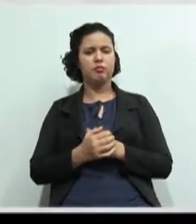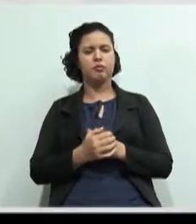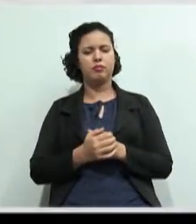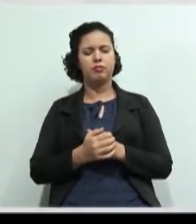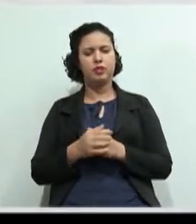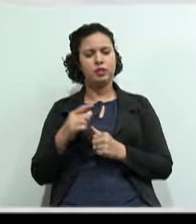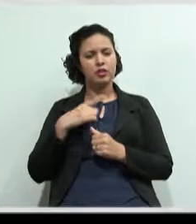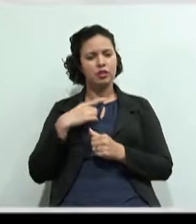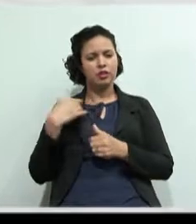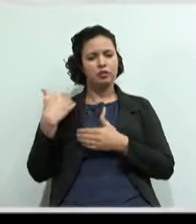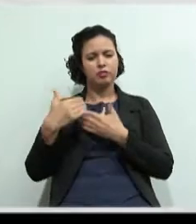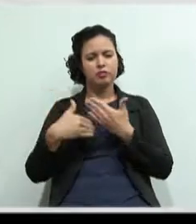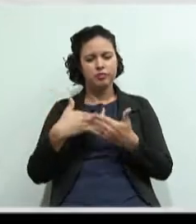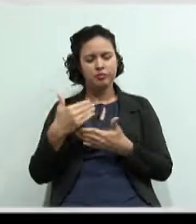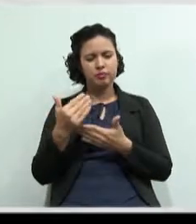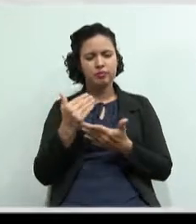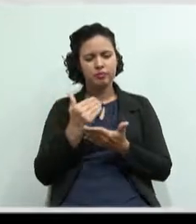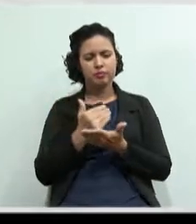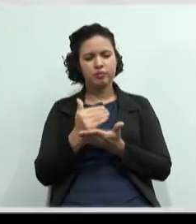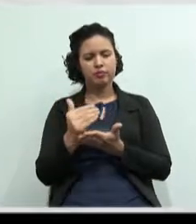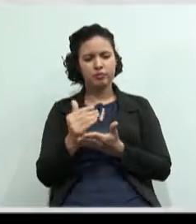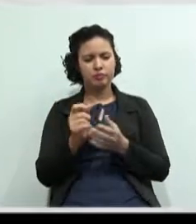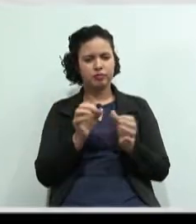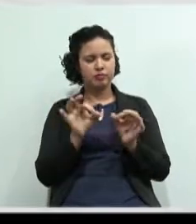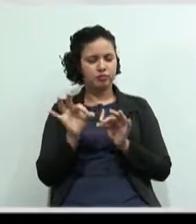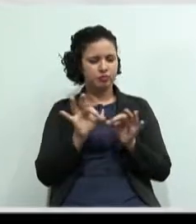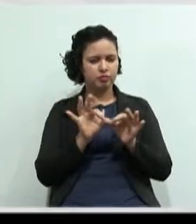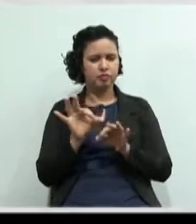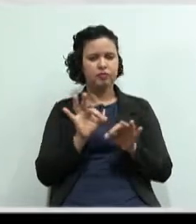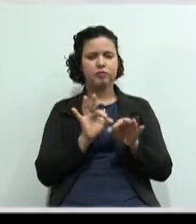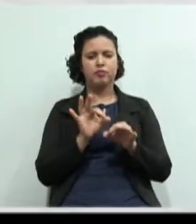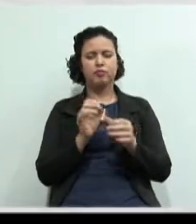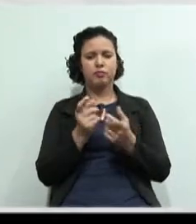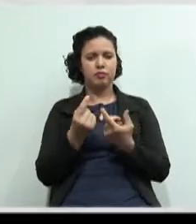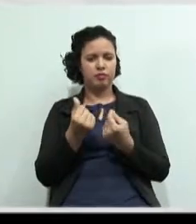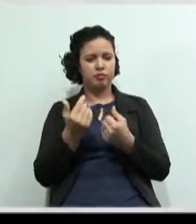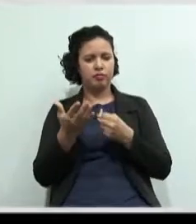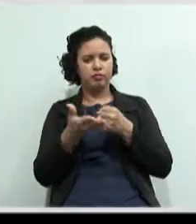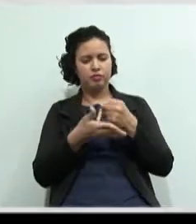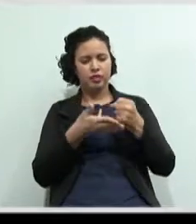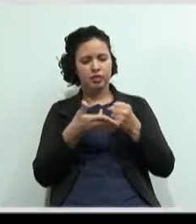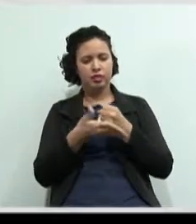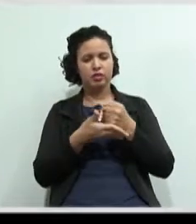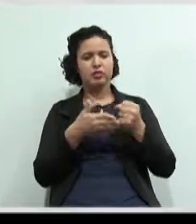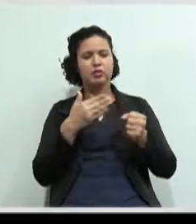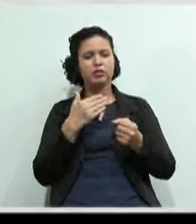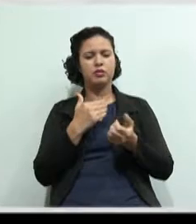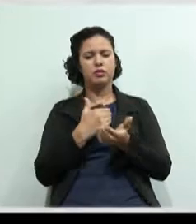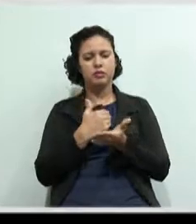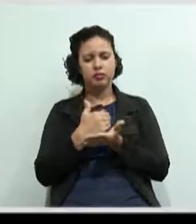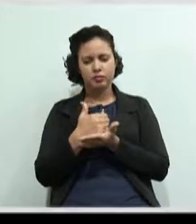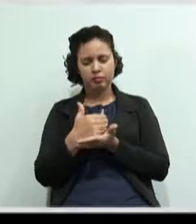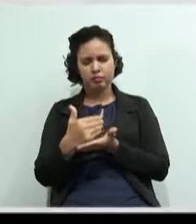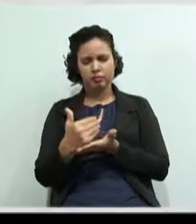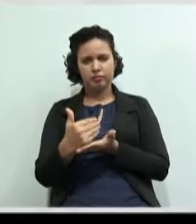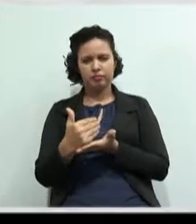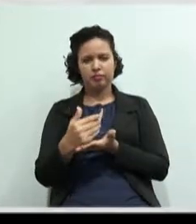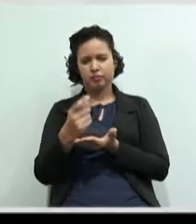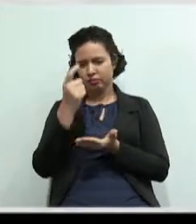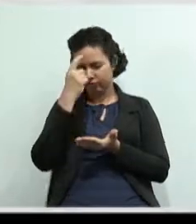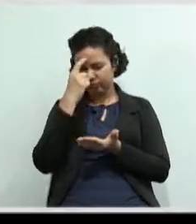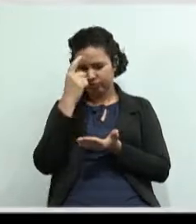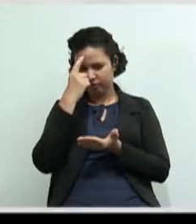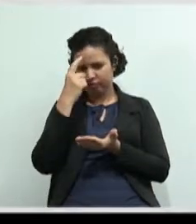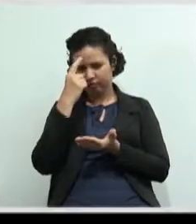a evolução começando pelo planejamento financeiro básico. Depois passamos aí ao pensamento com base na previsão. O